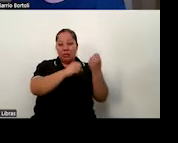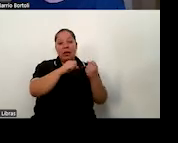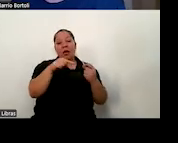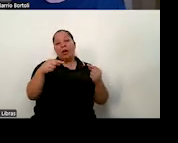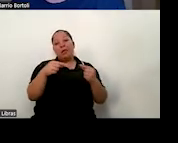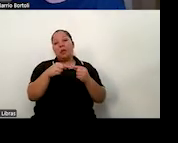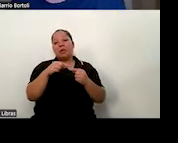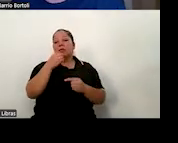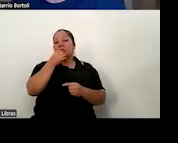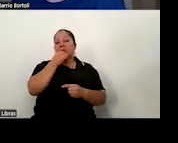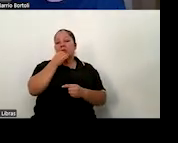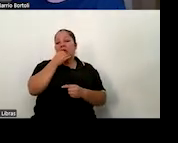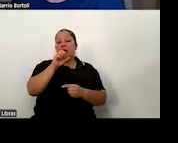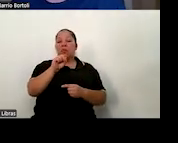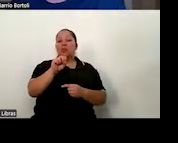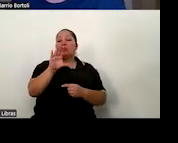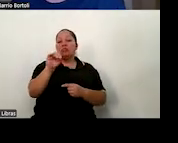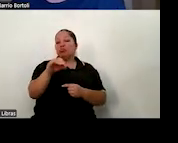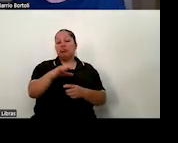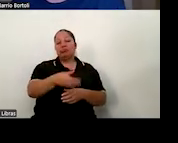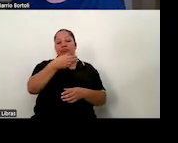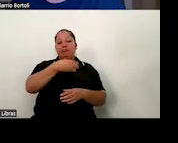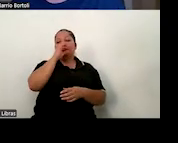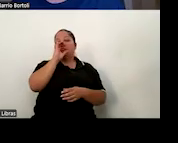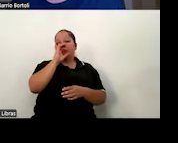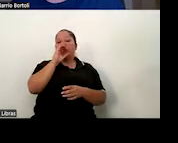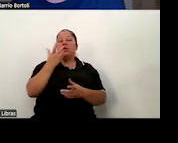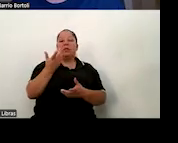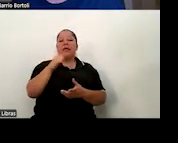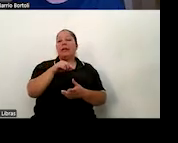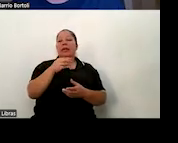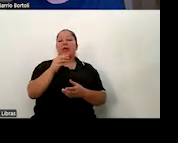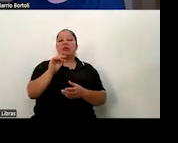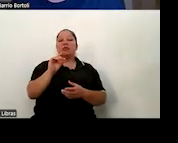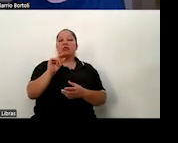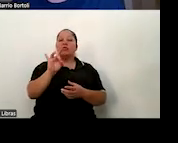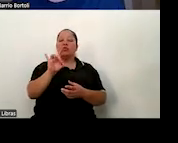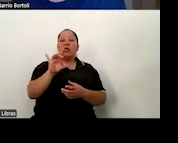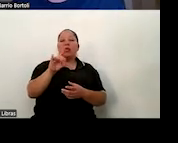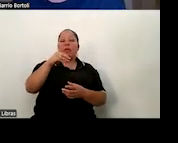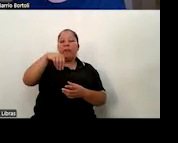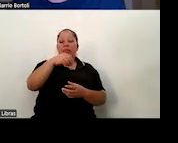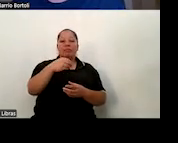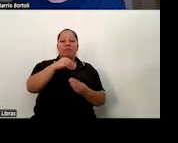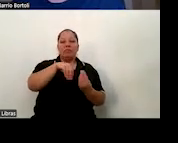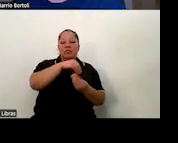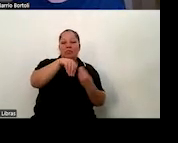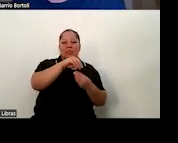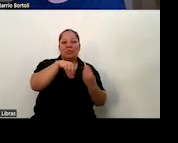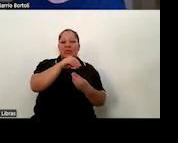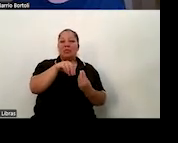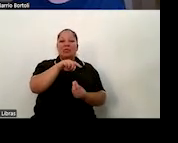conserva, aquele salgadinho de milho, o peixe em conserva aqui e depois o empanado. Então, essa opção